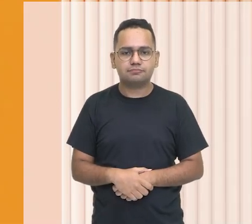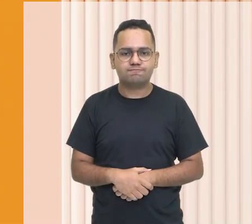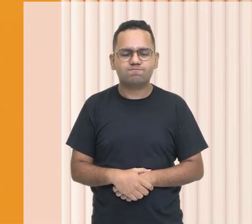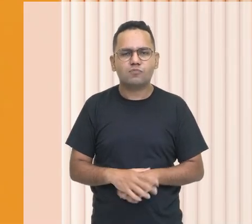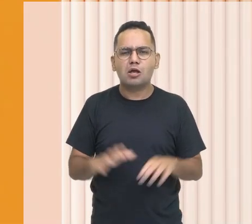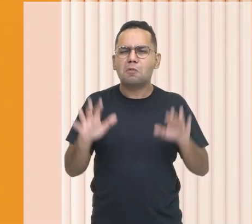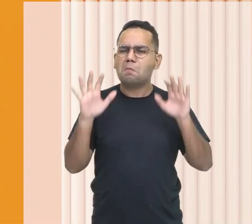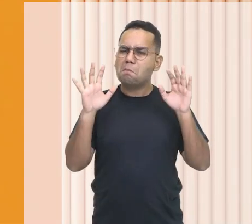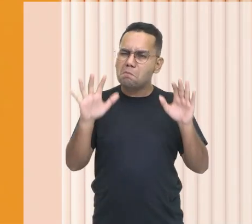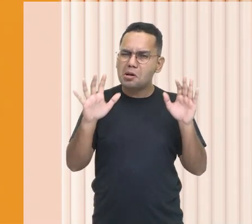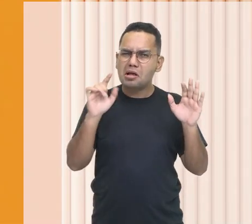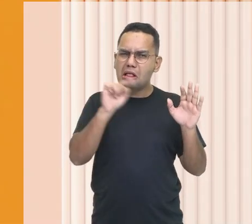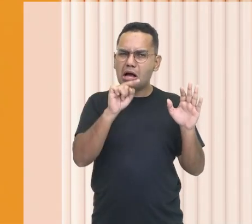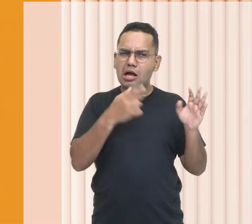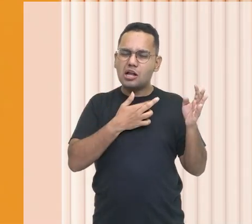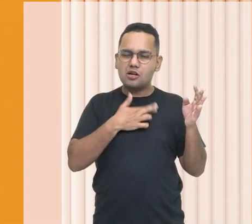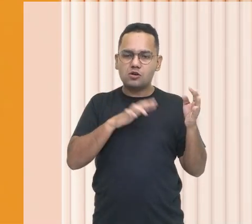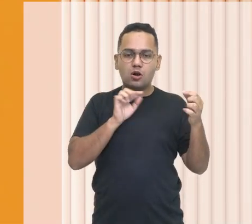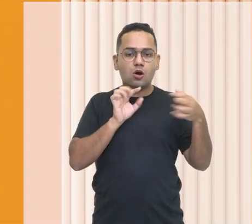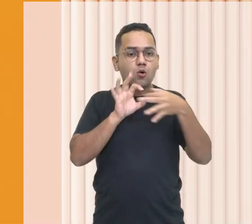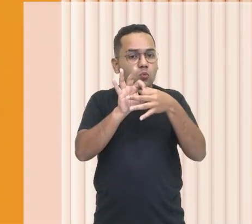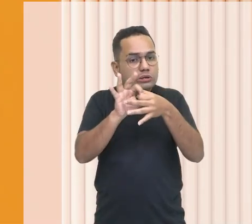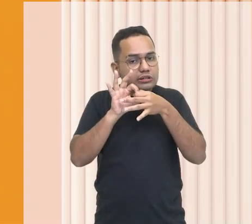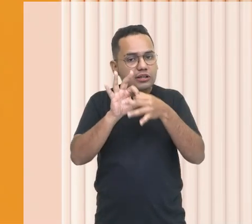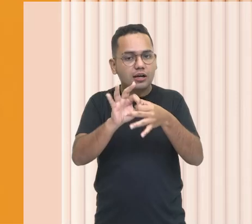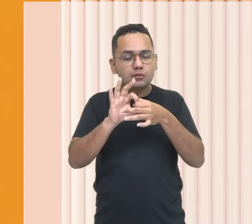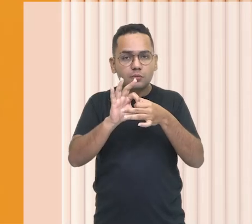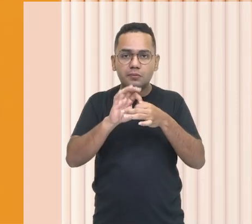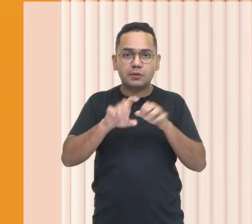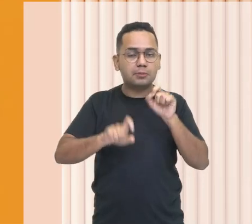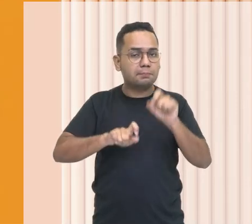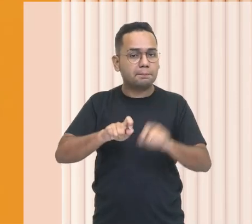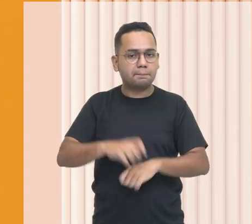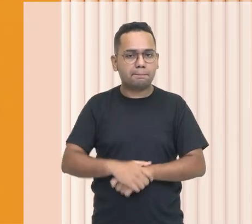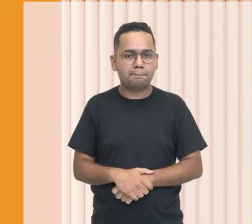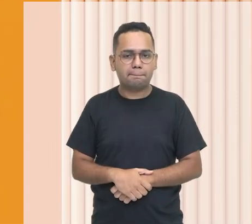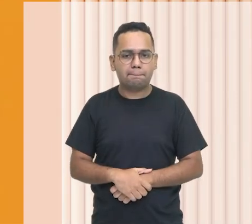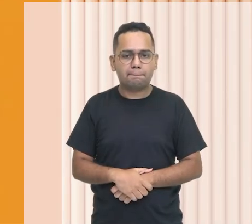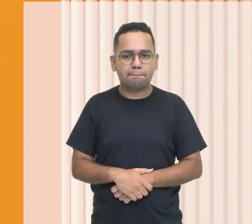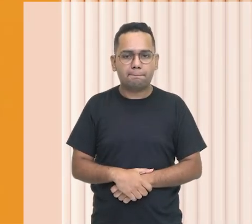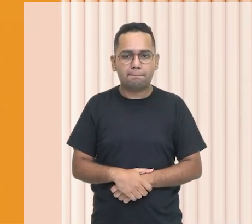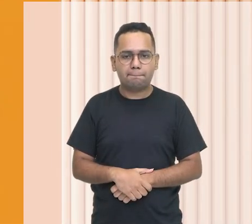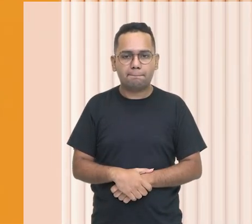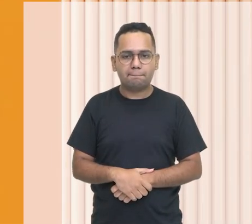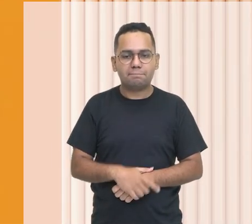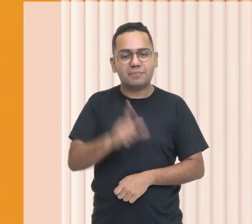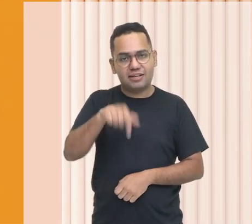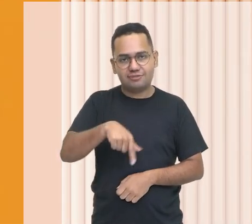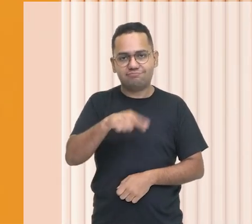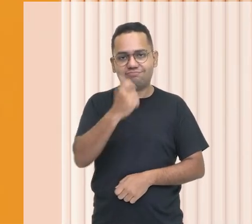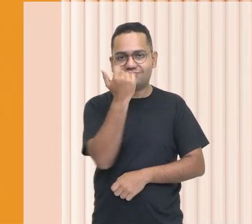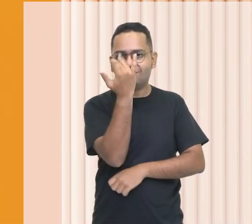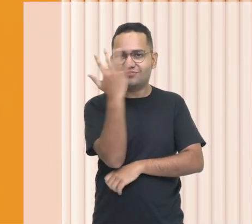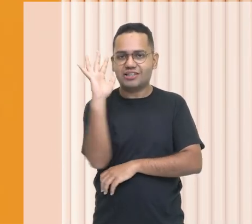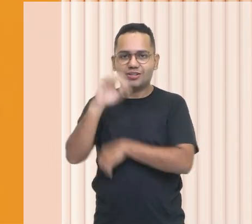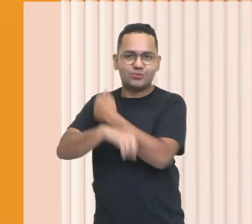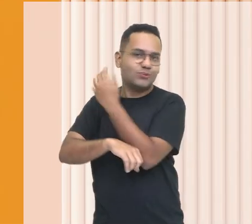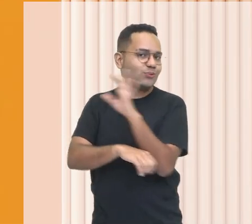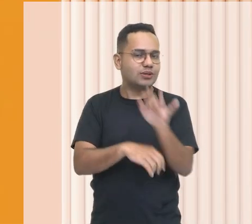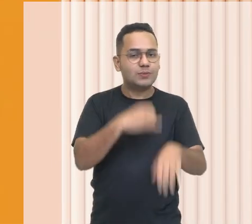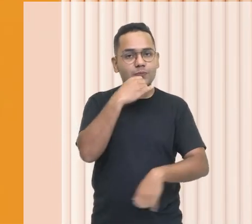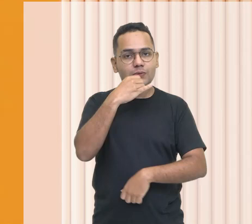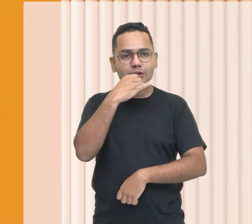percepção religiosa dos incas ela estava estritamente conectada com o quê? Com a natureza, com o dia,